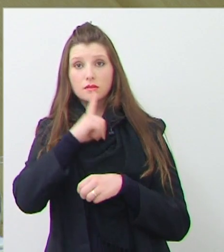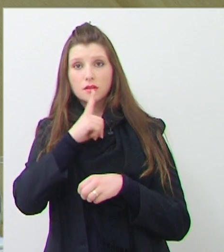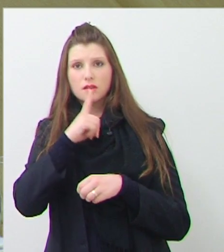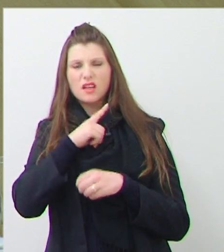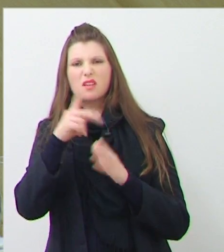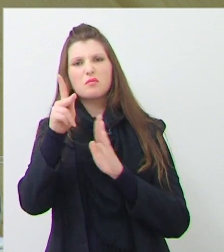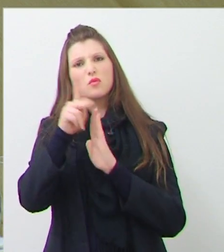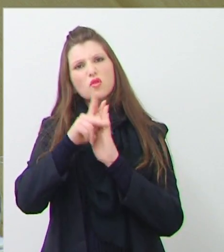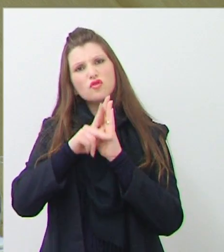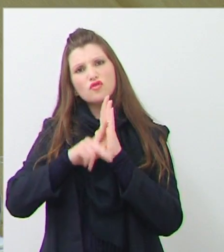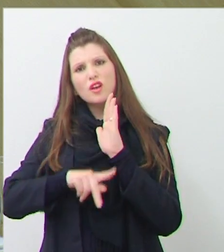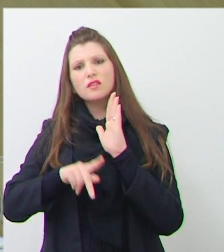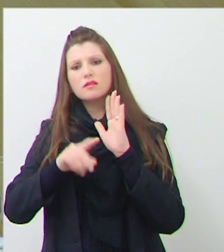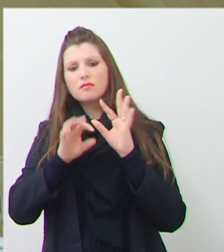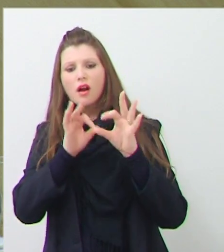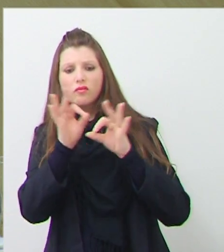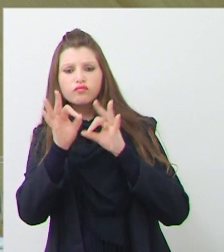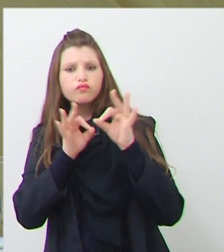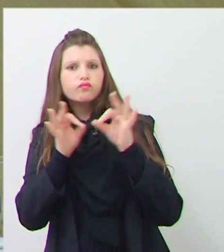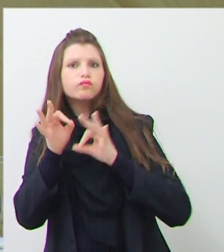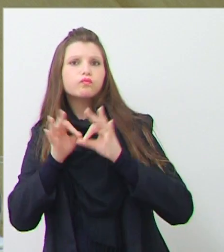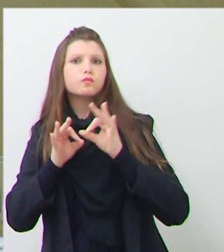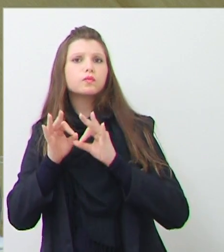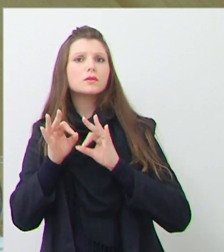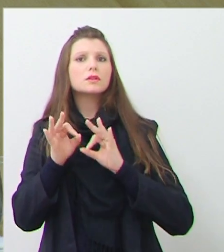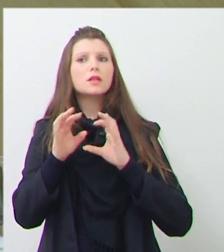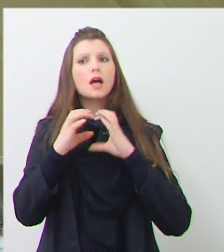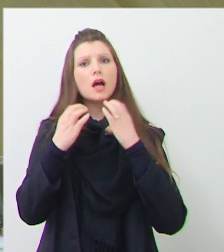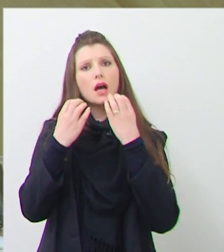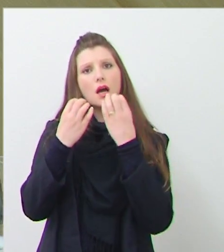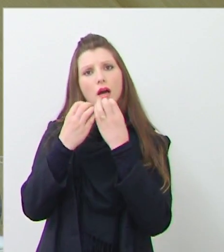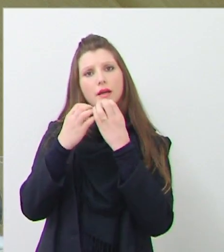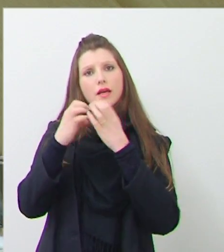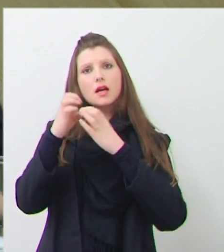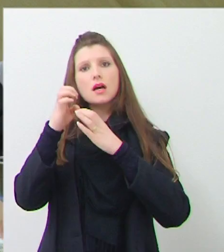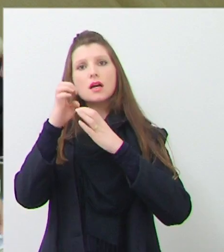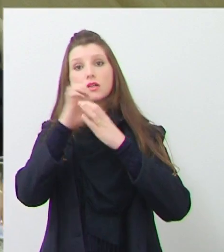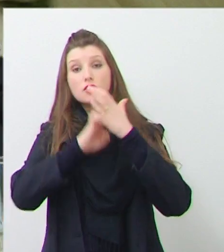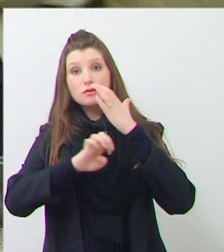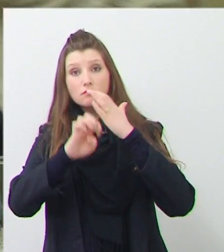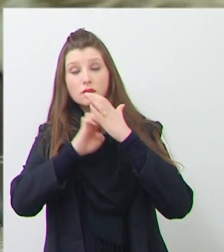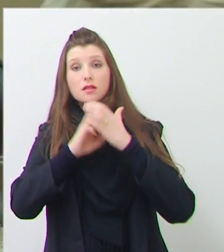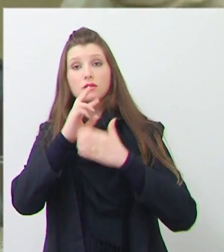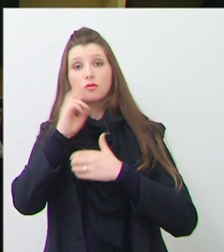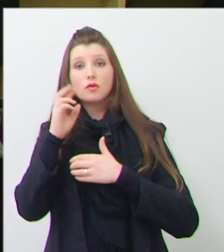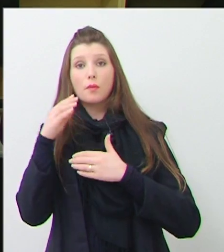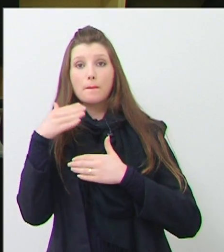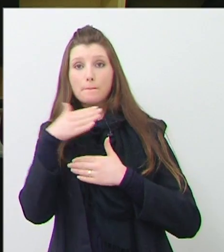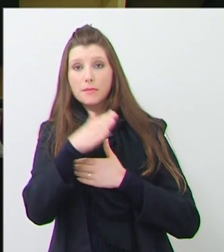existência de projeto de pavimentação na área industrial do distrito de Rio Maina.